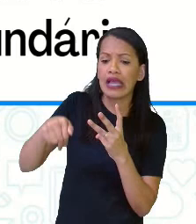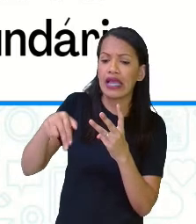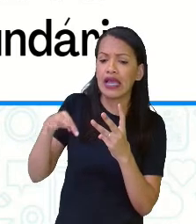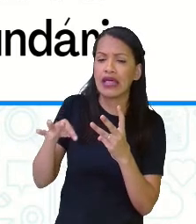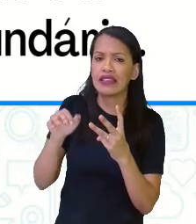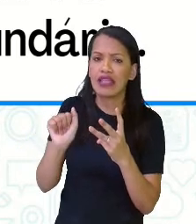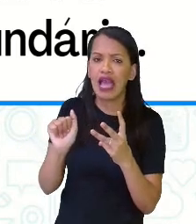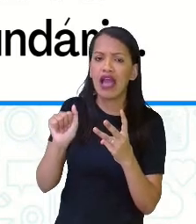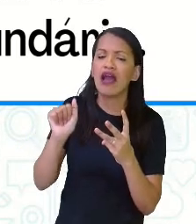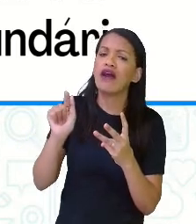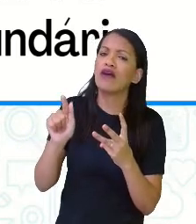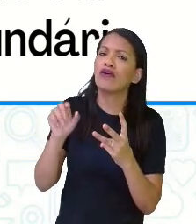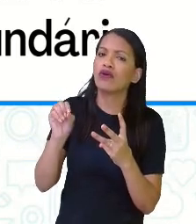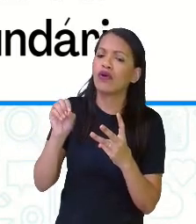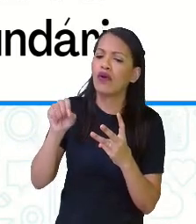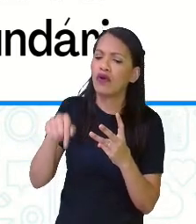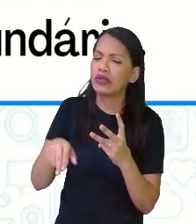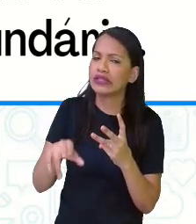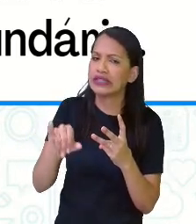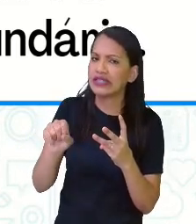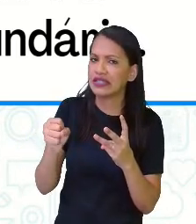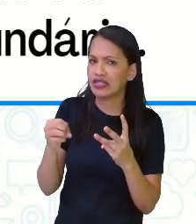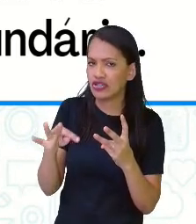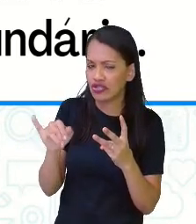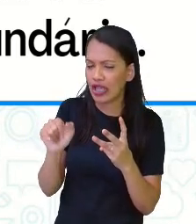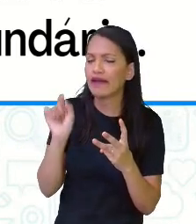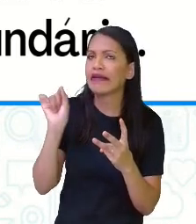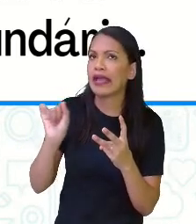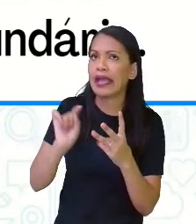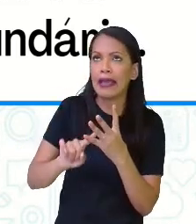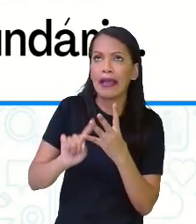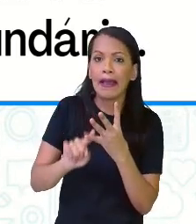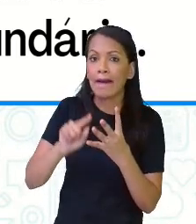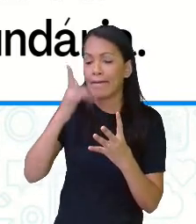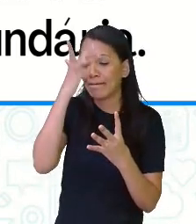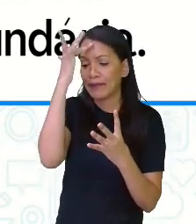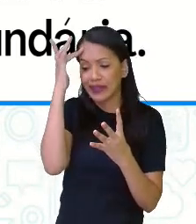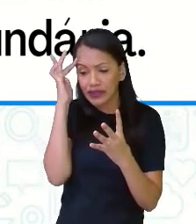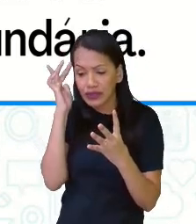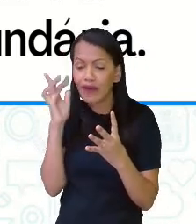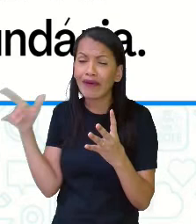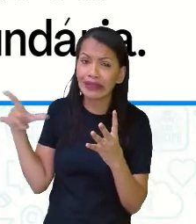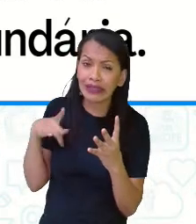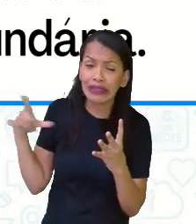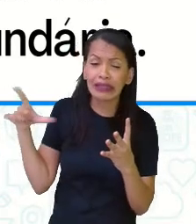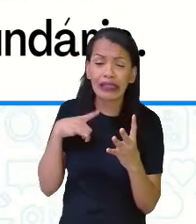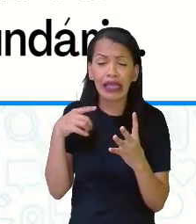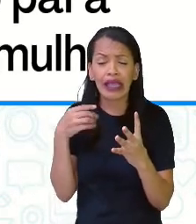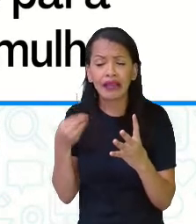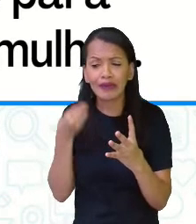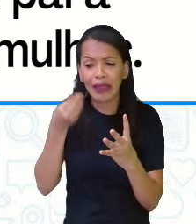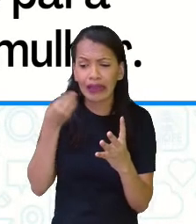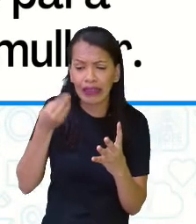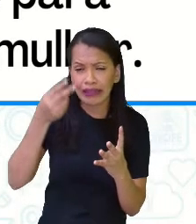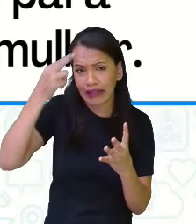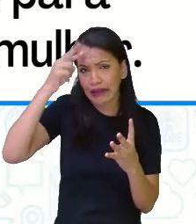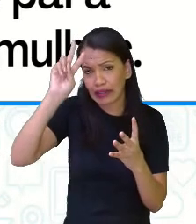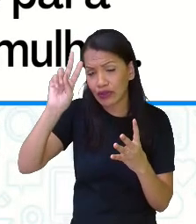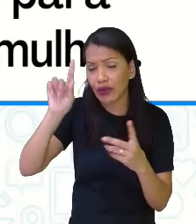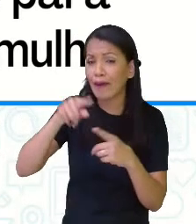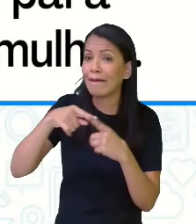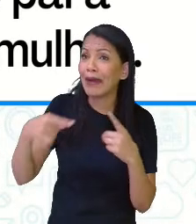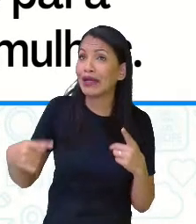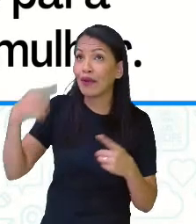personagem secundário, que a história fica mais por trás do que a do principal. Existem várias características diferentes das personagens.